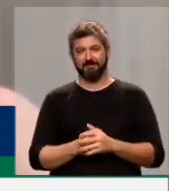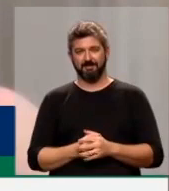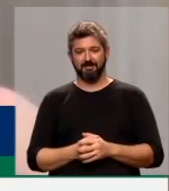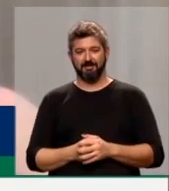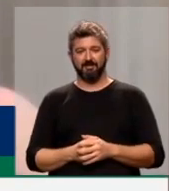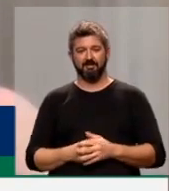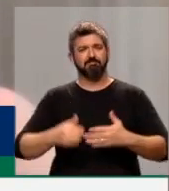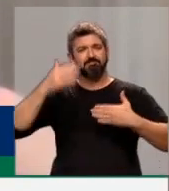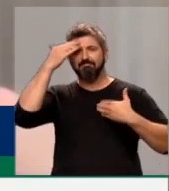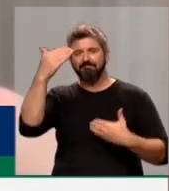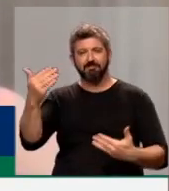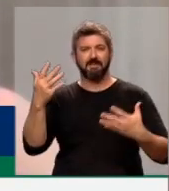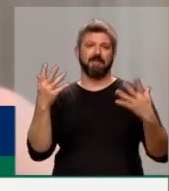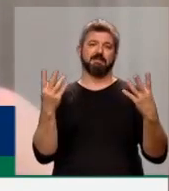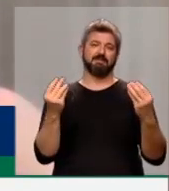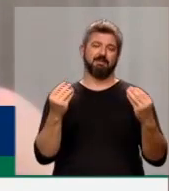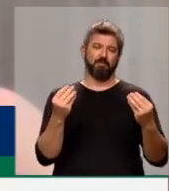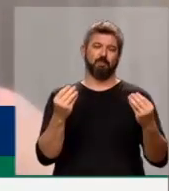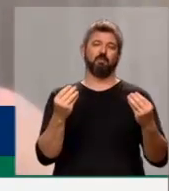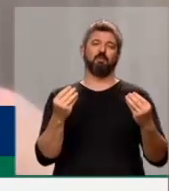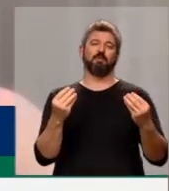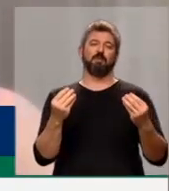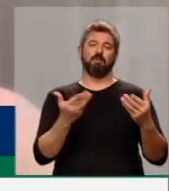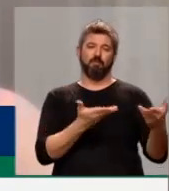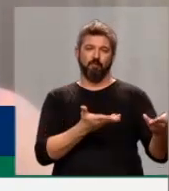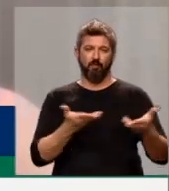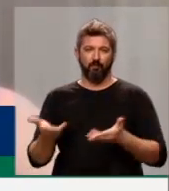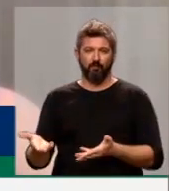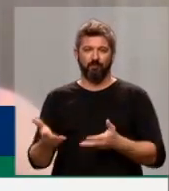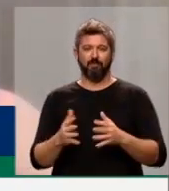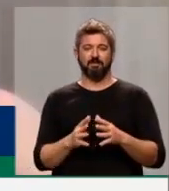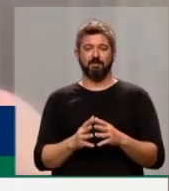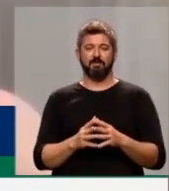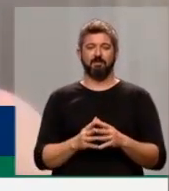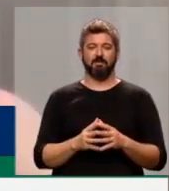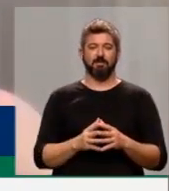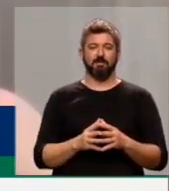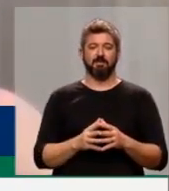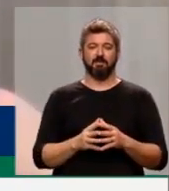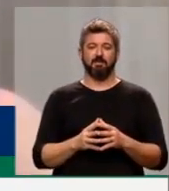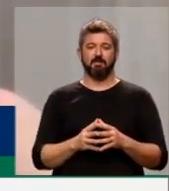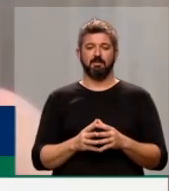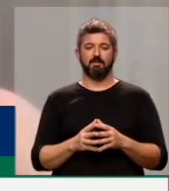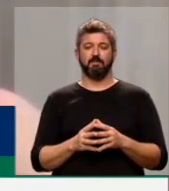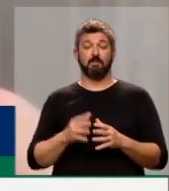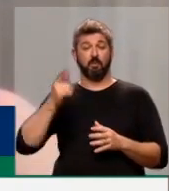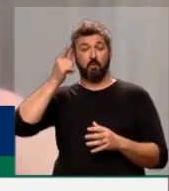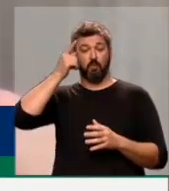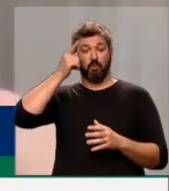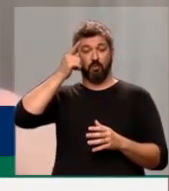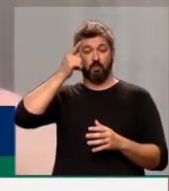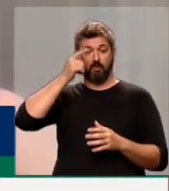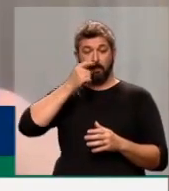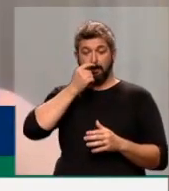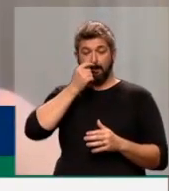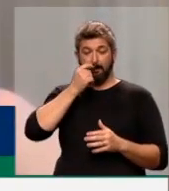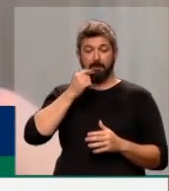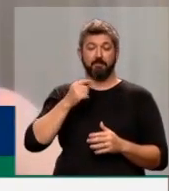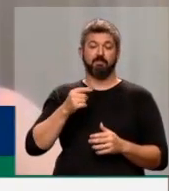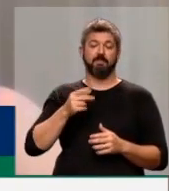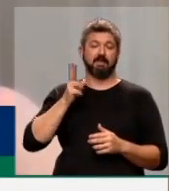Quero agradecer esse convite e dizer à deputada Talíria que a gente conta e sempre contou